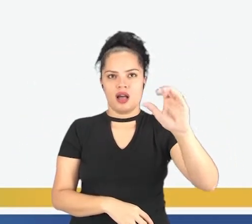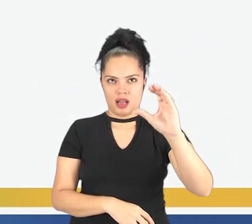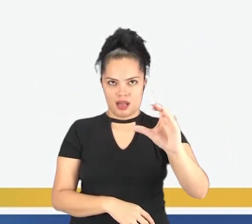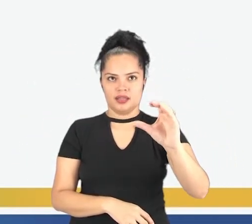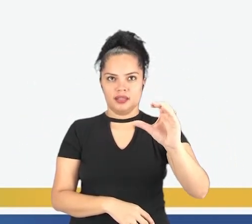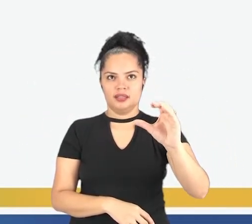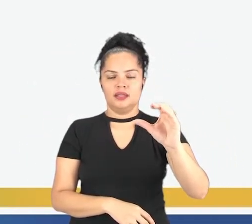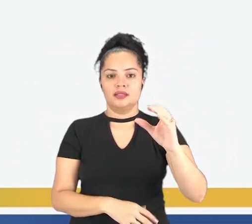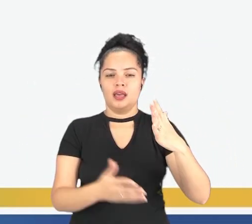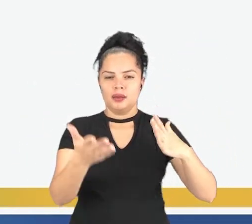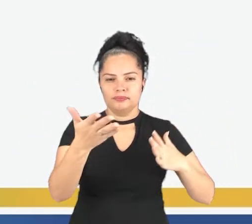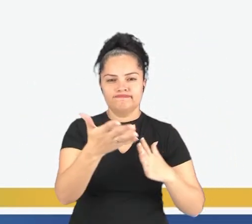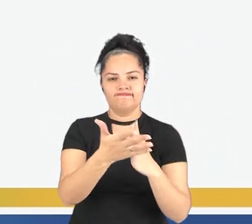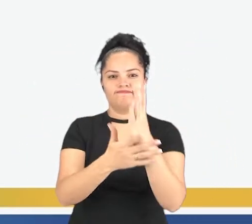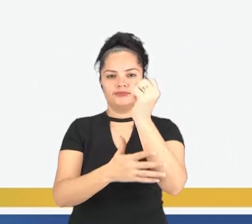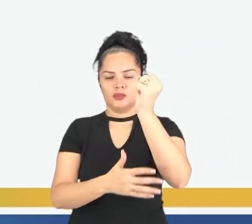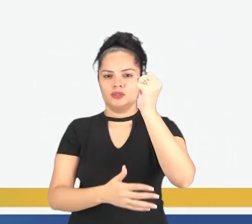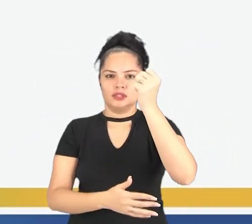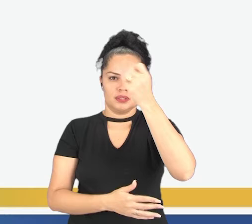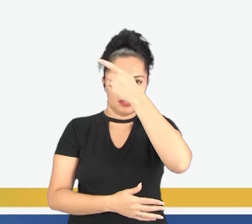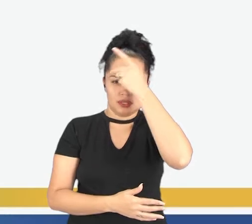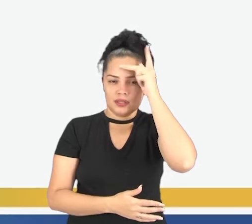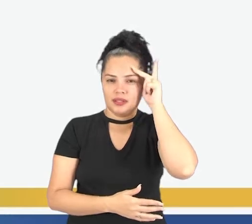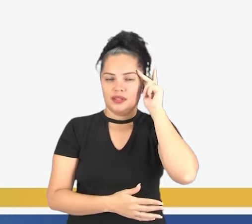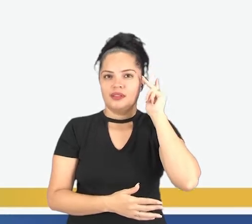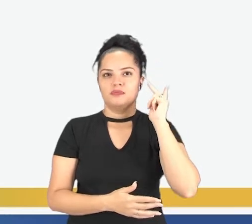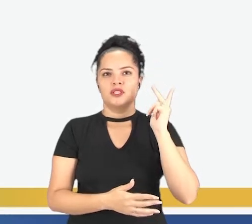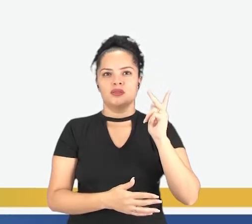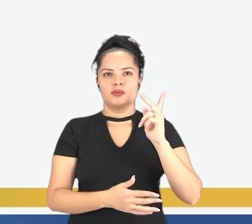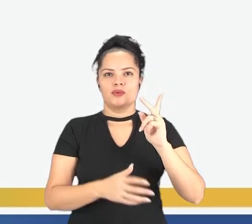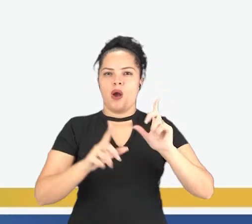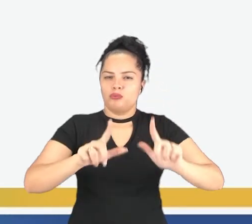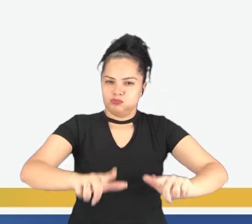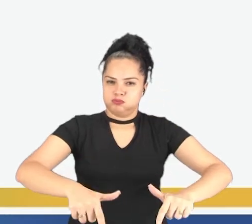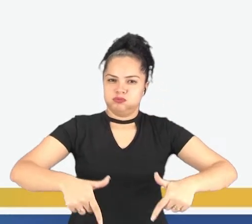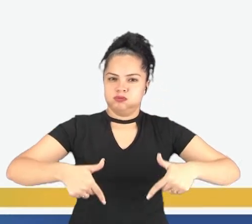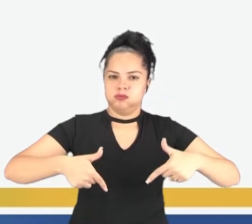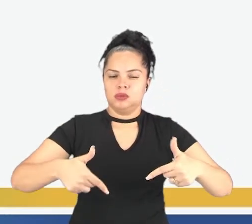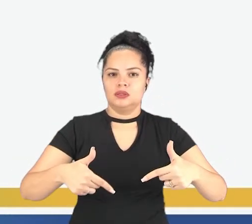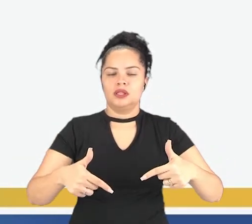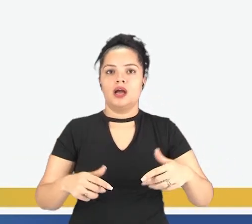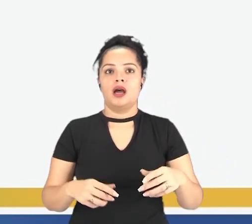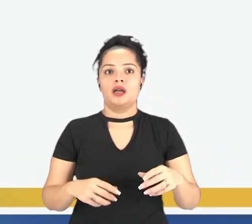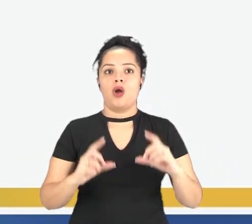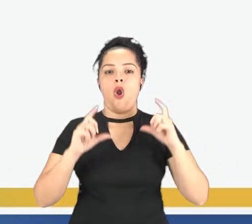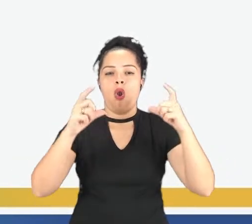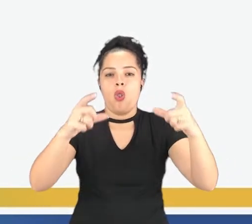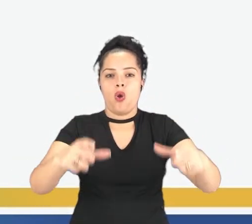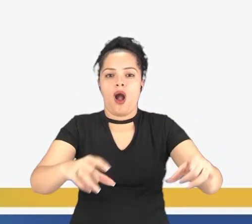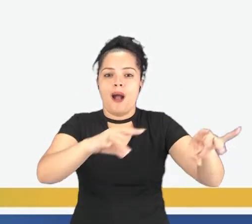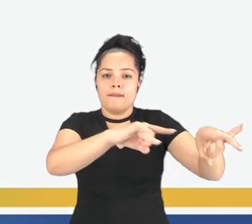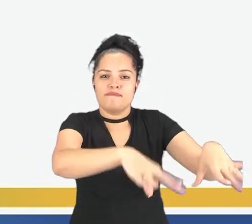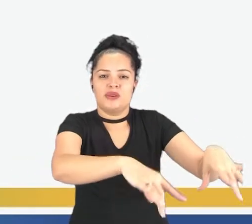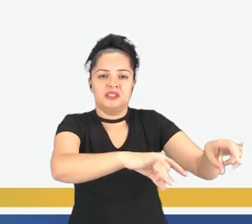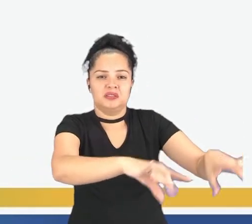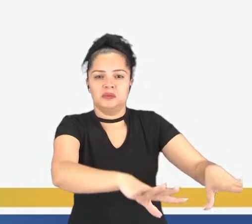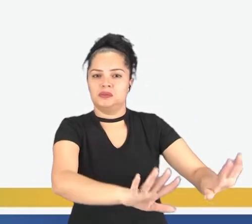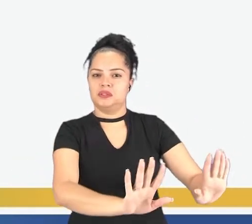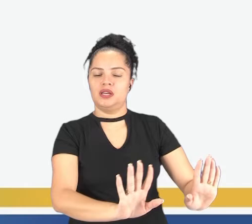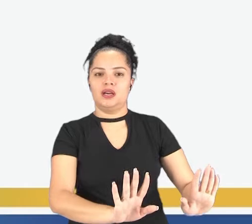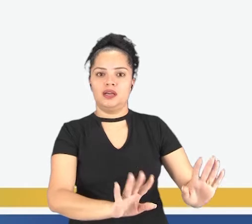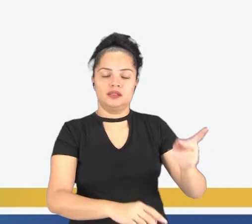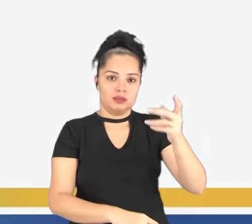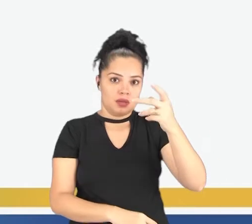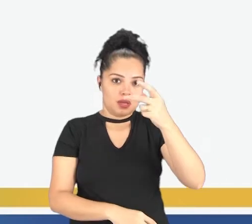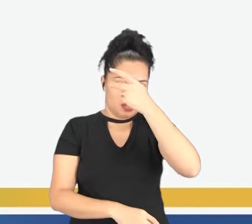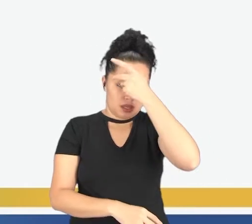pelos guerreiros de Mayapã no século XII, Chichén Itzá estava abandonada quando os espanhóis chegaram. Então, suas